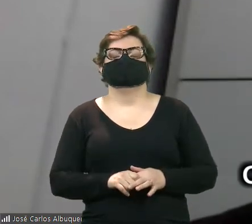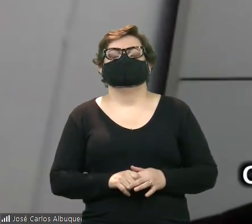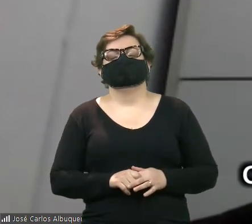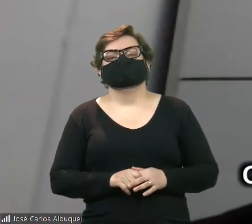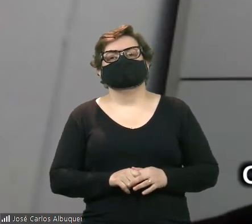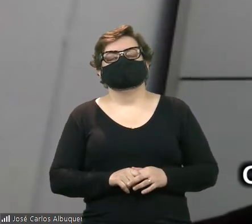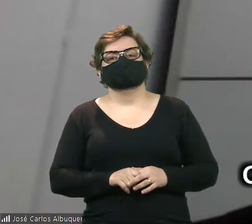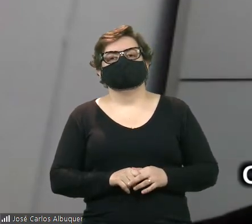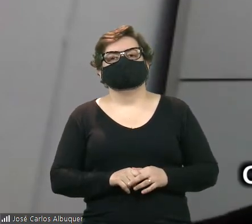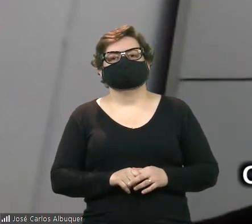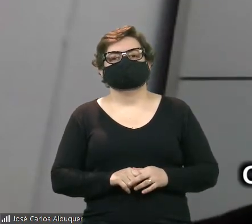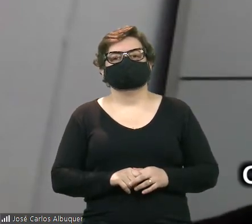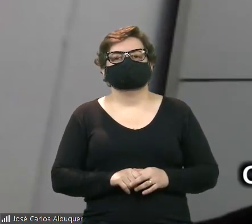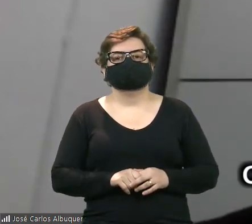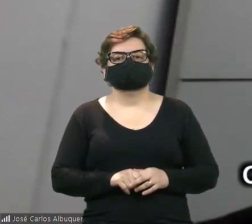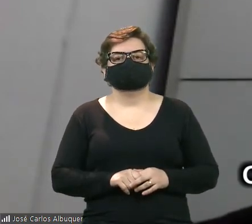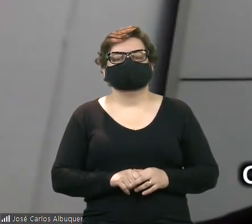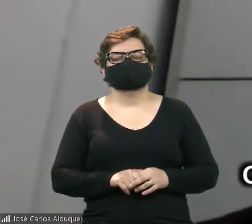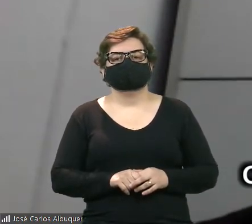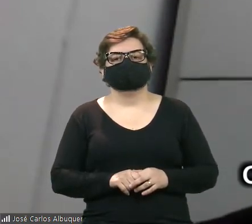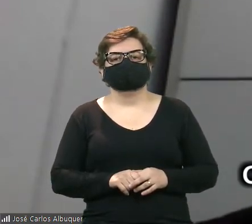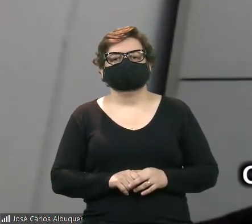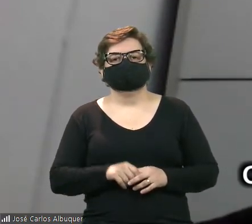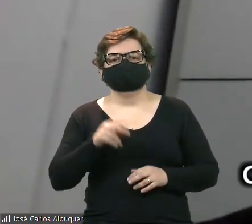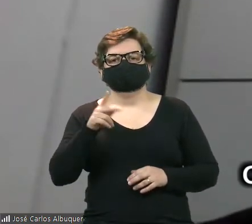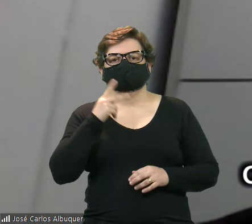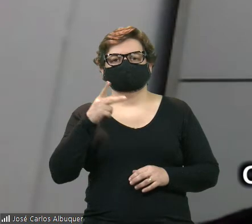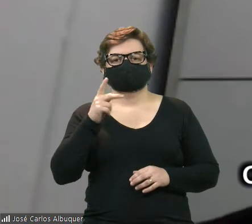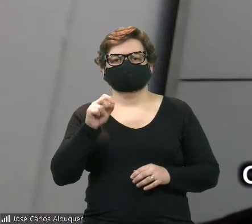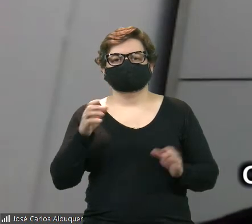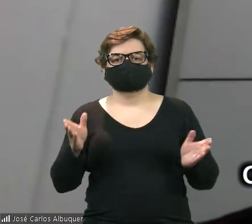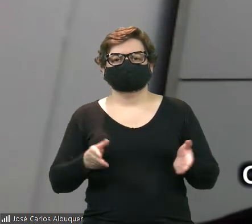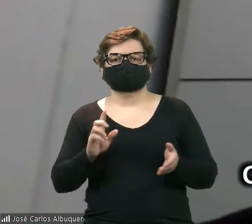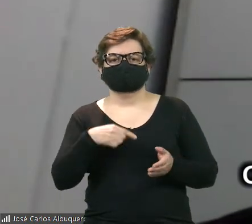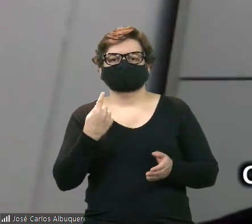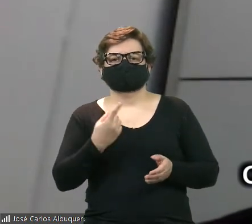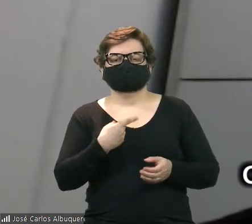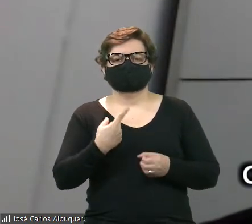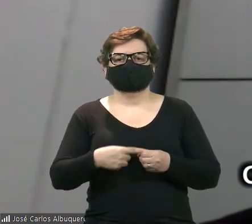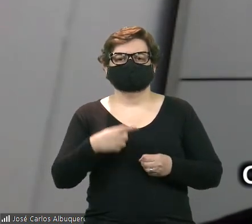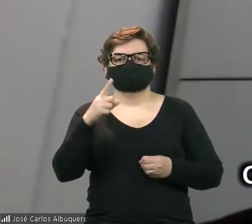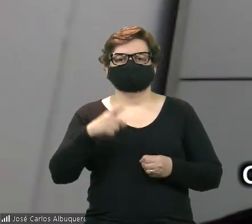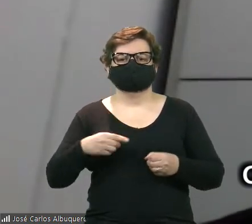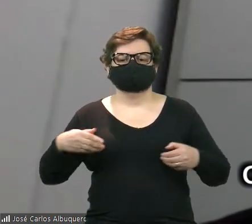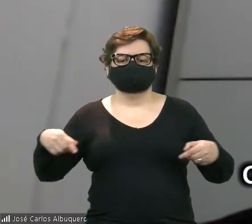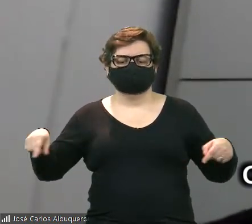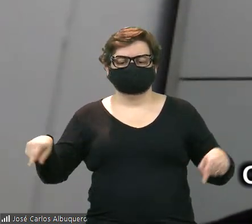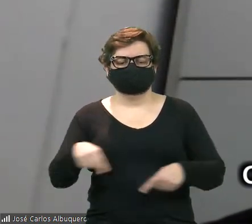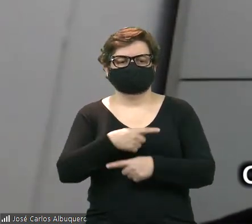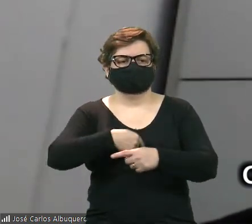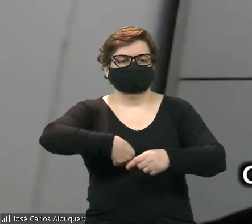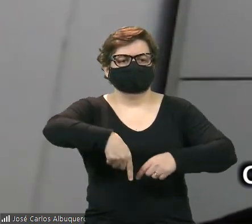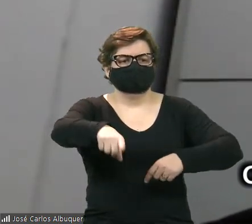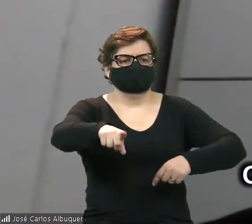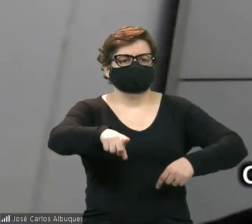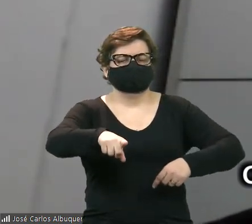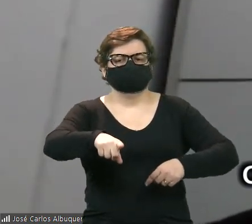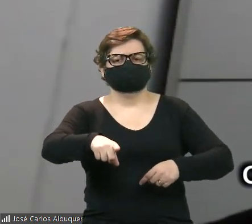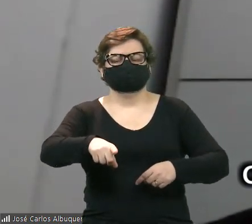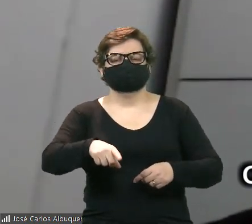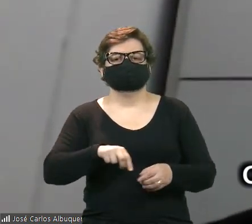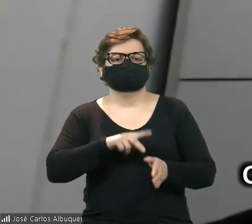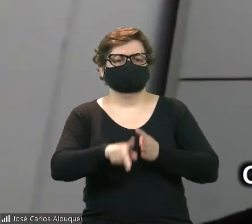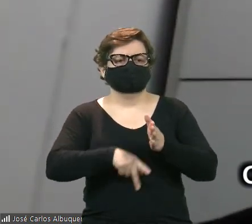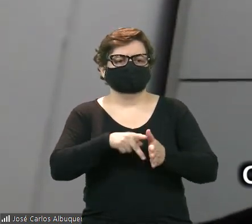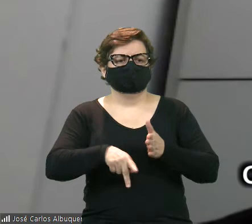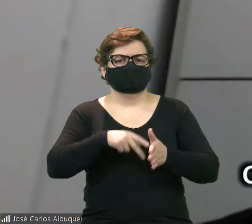nessas ciclovias. Eu digo que hoje a nossa cidade é cortada por essa via férrea de norte a